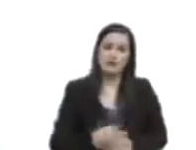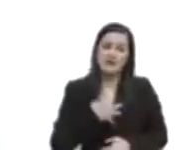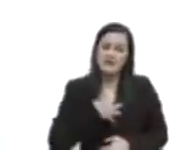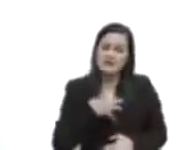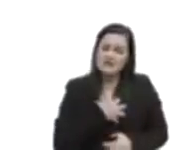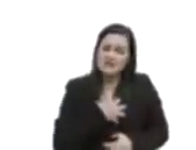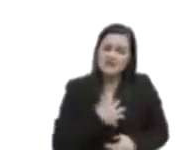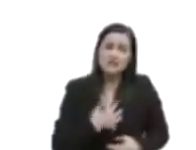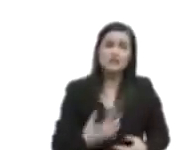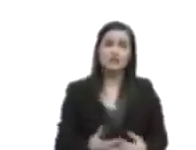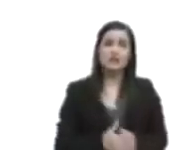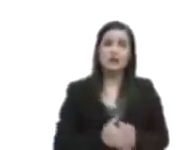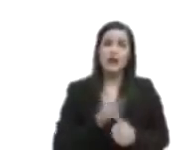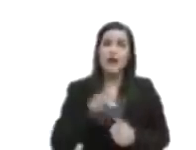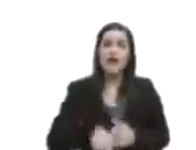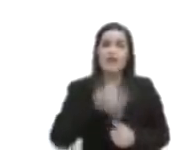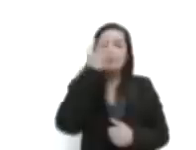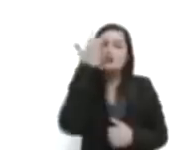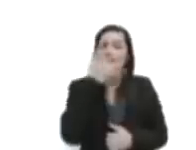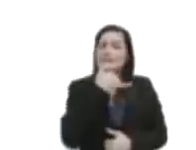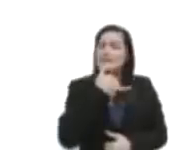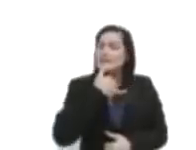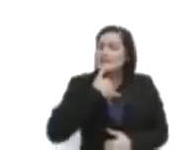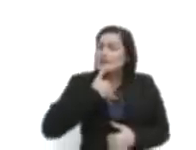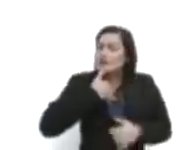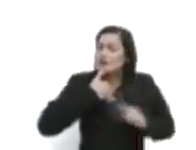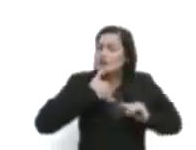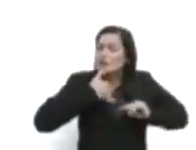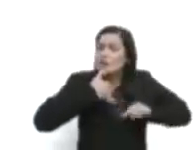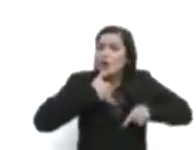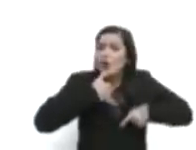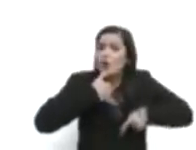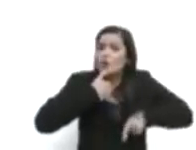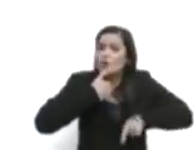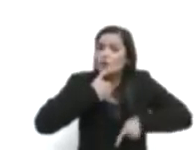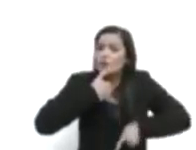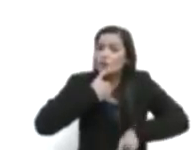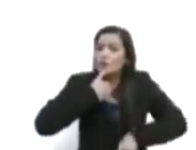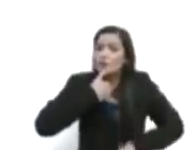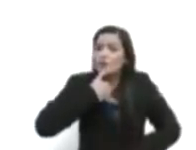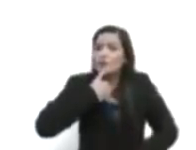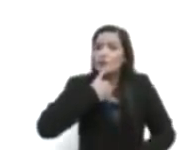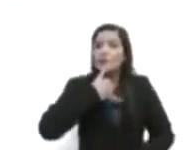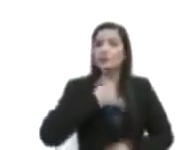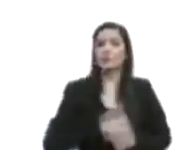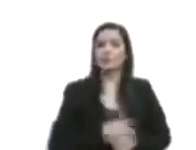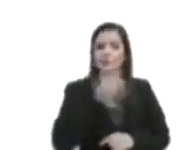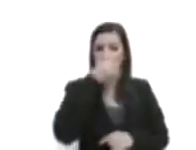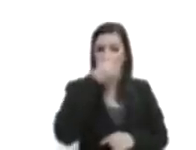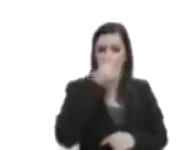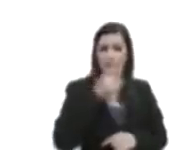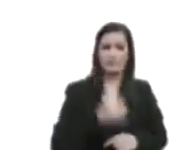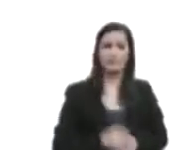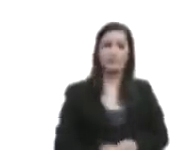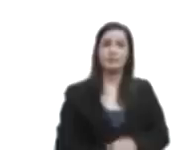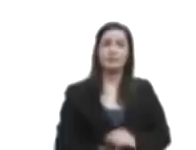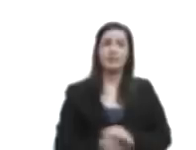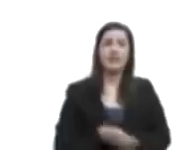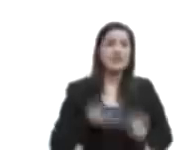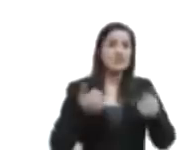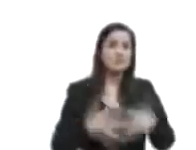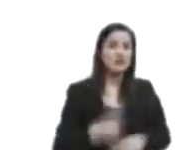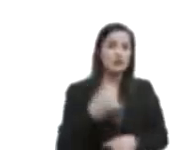para alguém tomado de tamanha tristeza, apenas não ser contido. Fala de uma dor que não pode ser